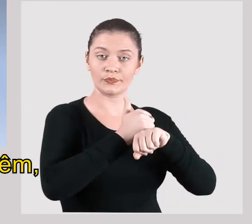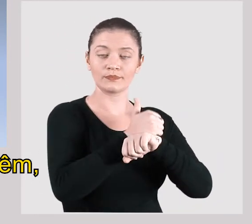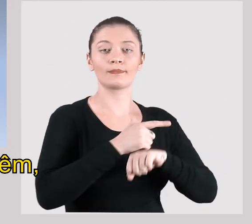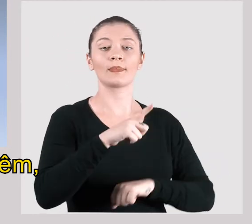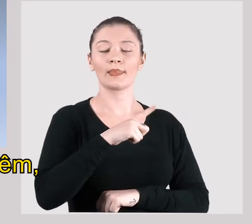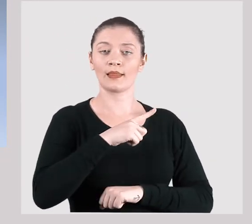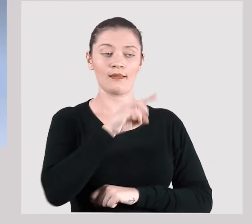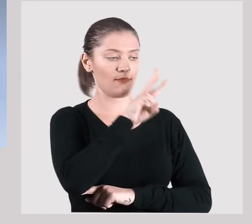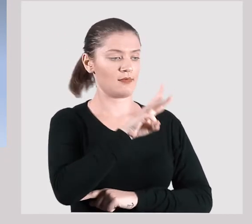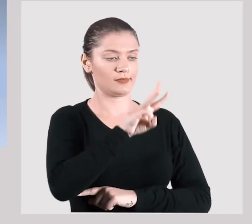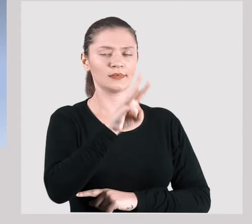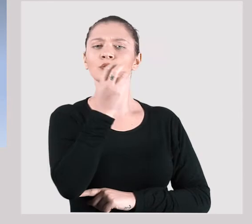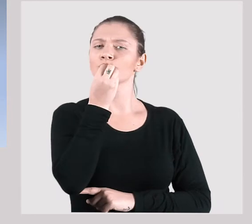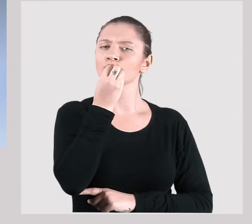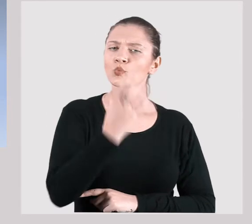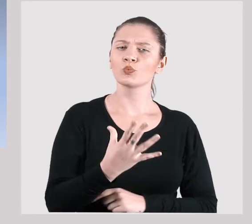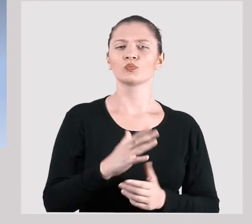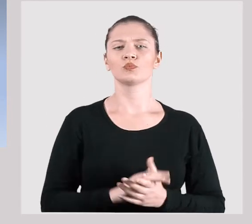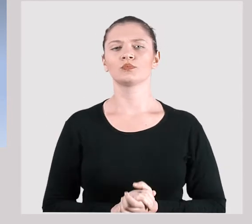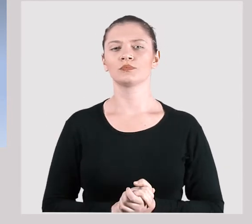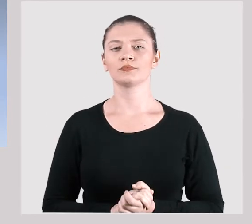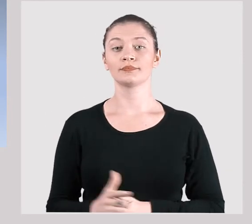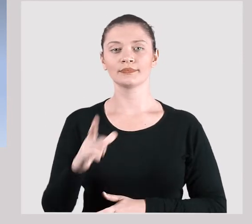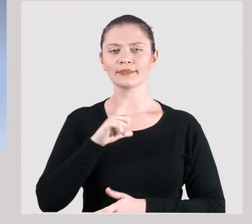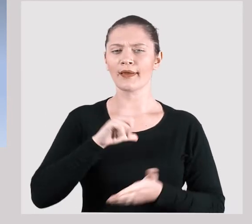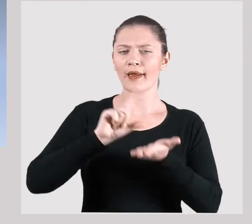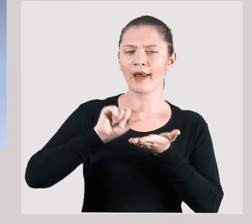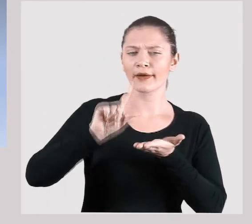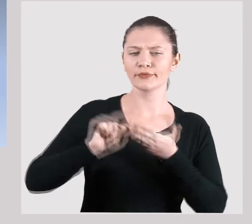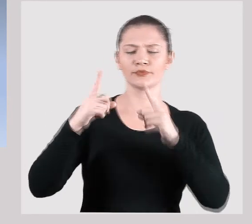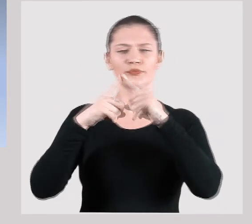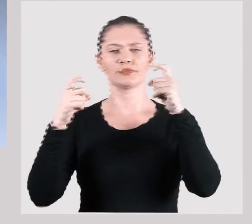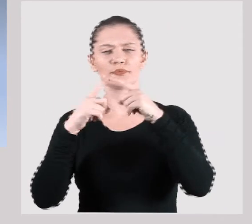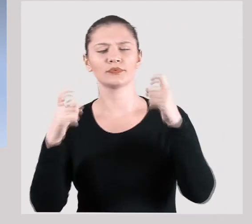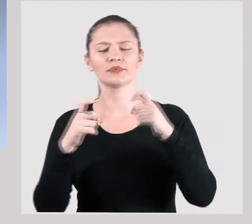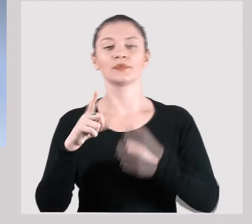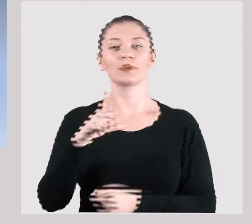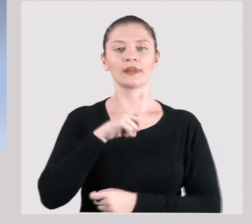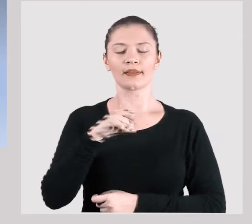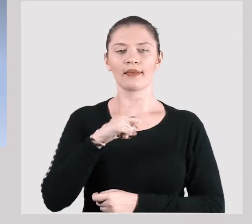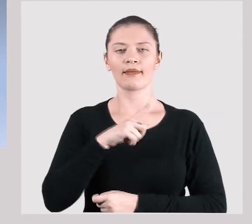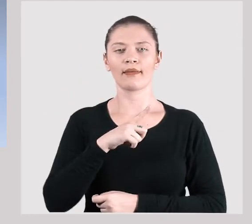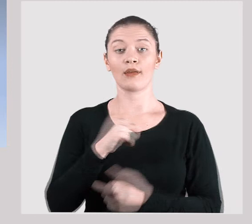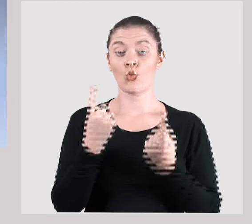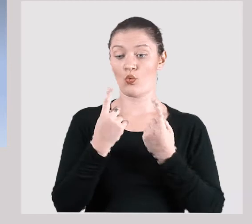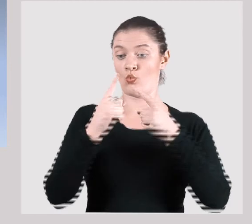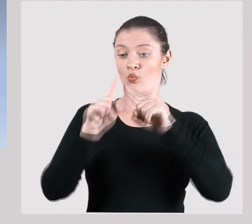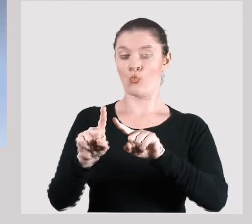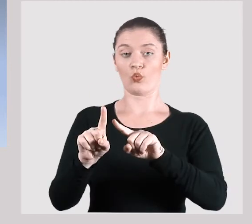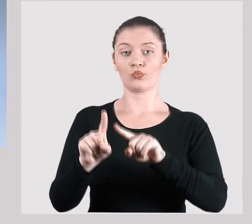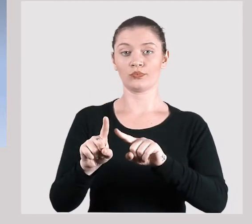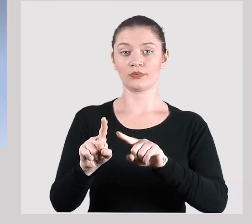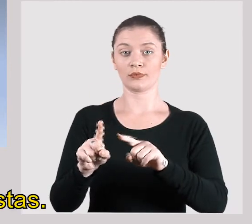esse site é muito bom, tem vários artigos científicos, né, vários contra a conduta de afirmação